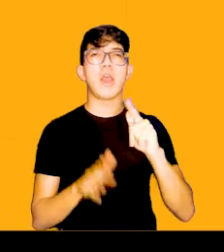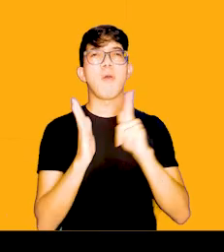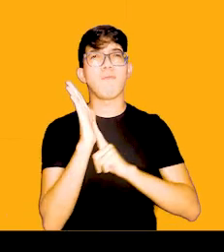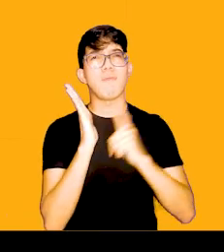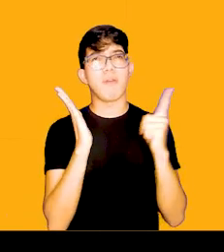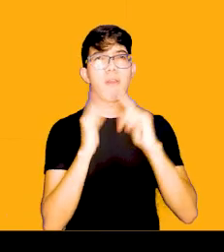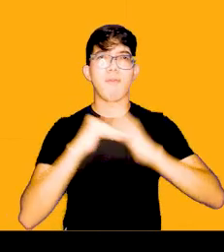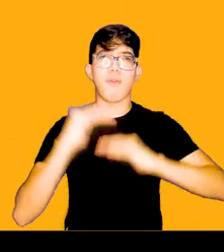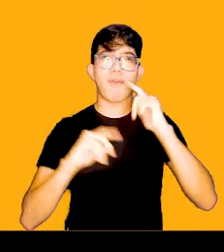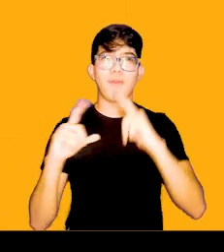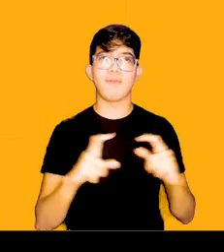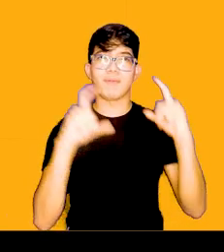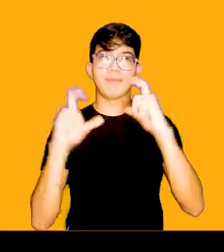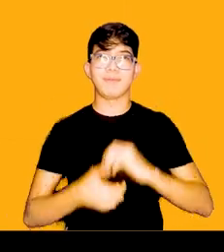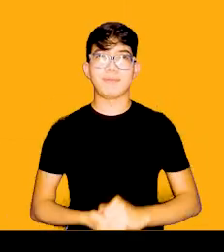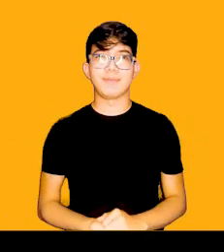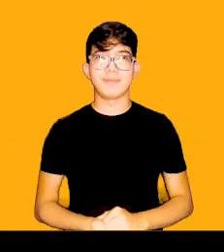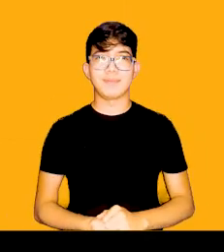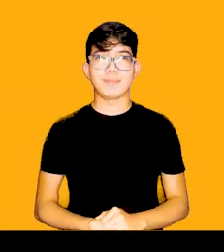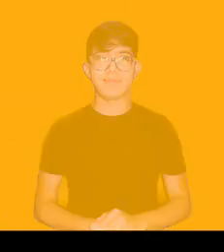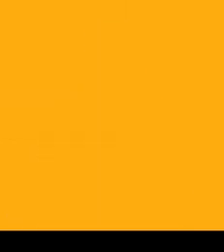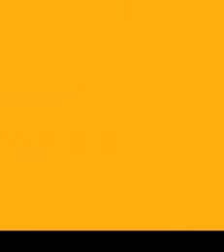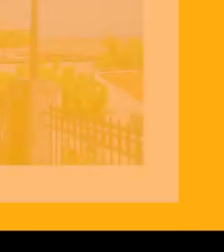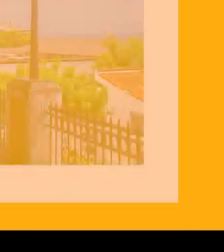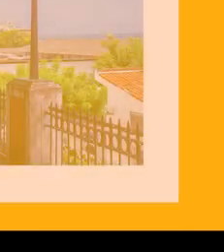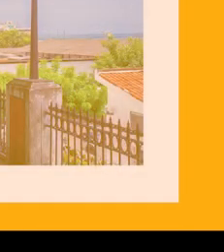Iana Soares, jornalista e fotógrafa.